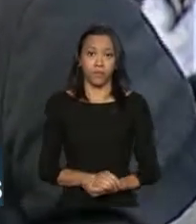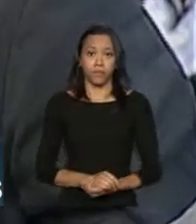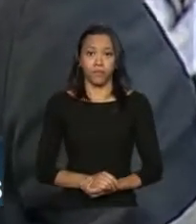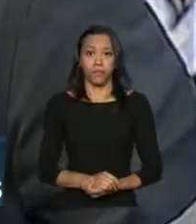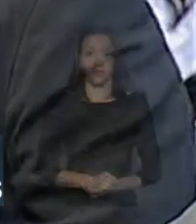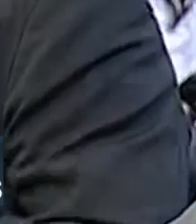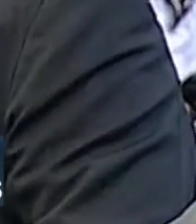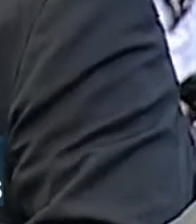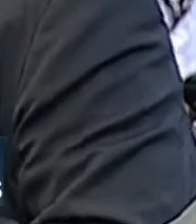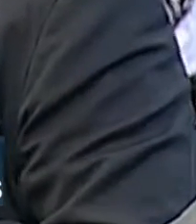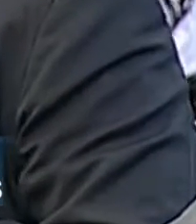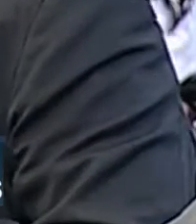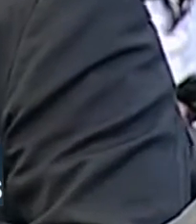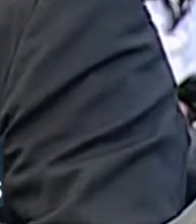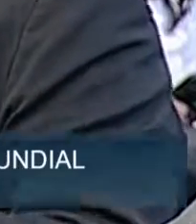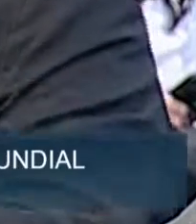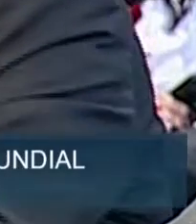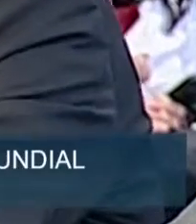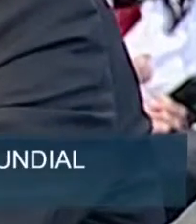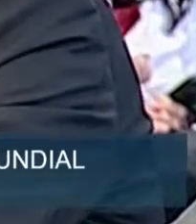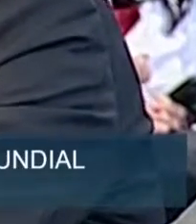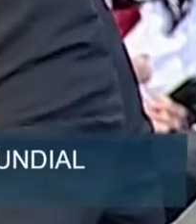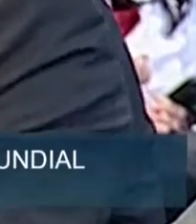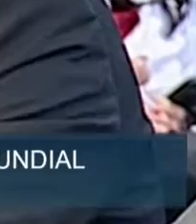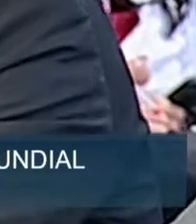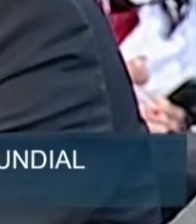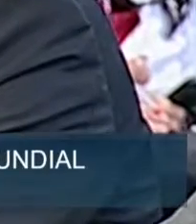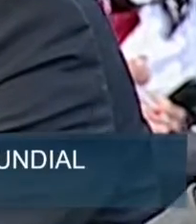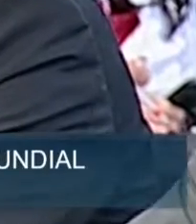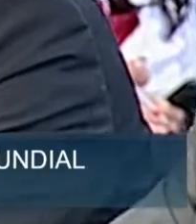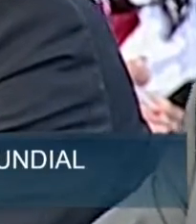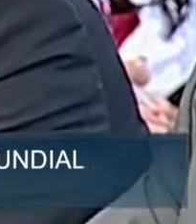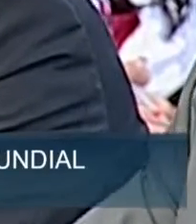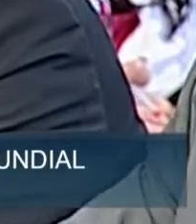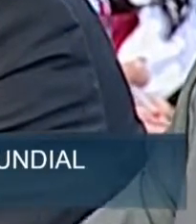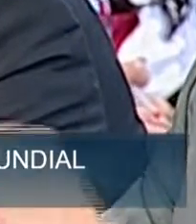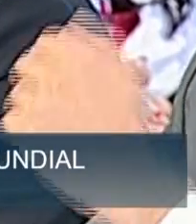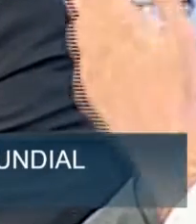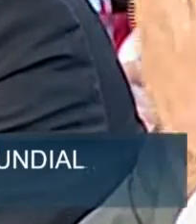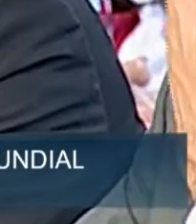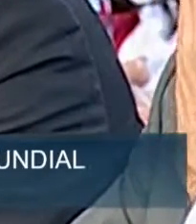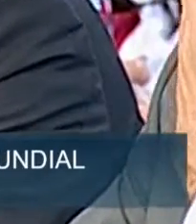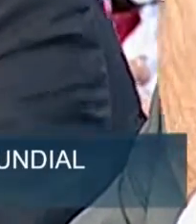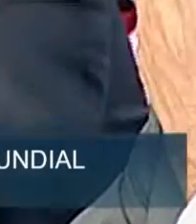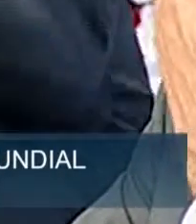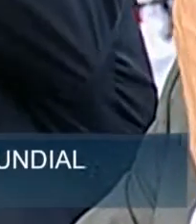Não sei. Eu vou responder e você me diz. A minha dúvida é essa. São duas tabelas. Elas têm o mesmo número